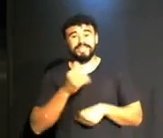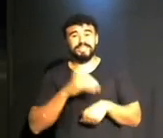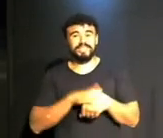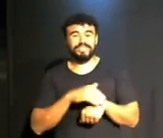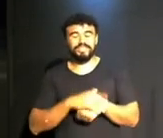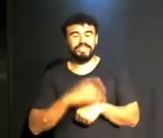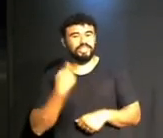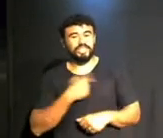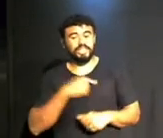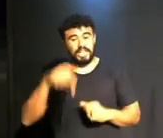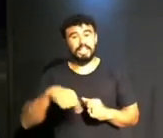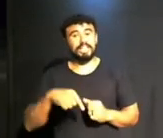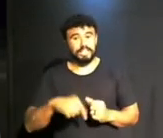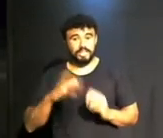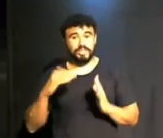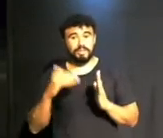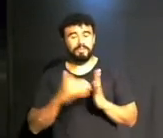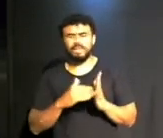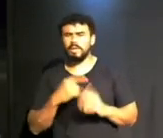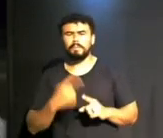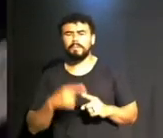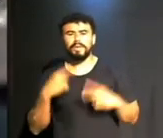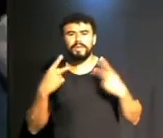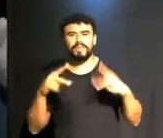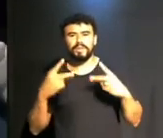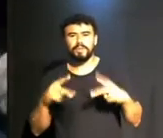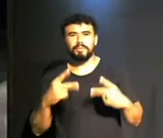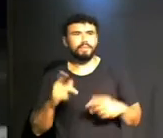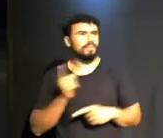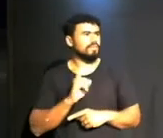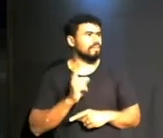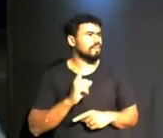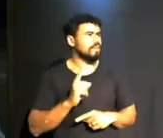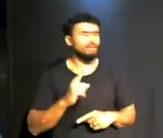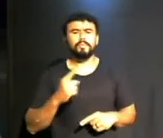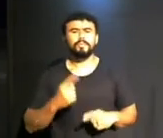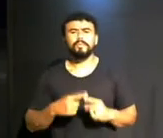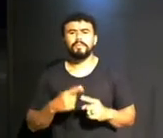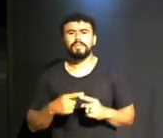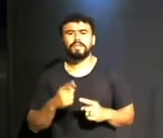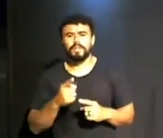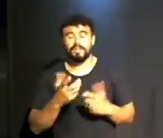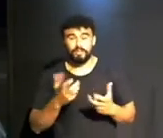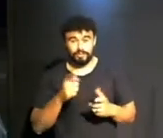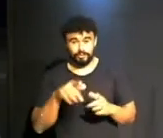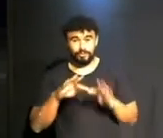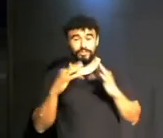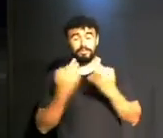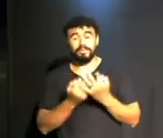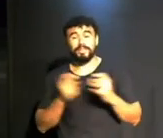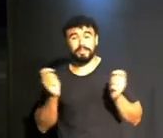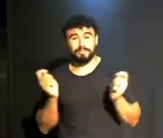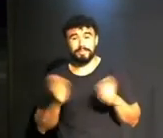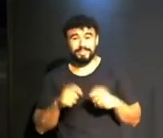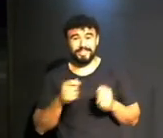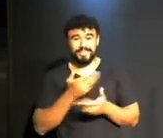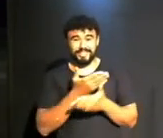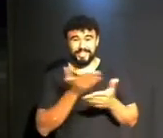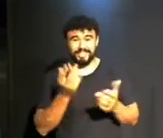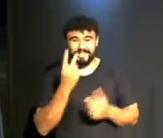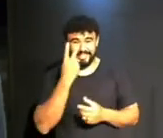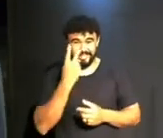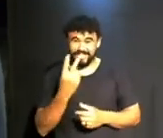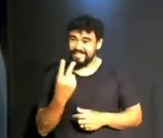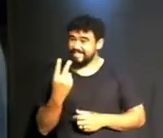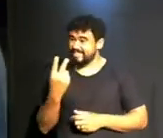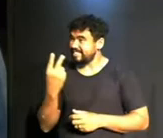juntos em nossa Catedral e porque eu estou pregando aqui Não no palco para que você família desse fruto e com seus olhos